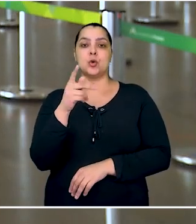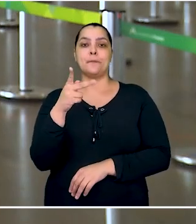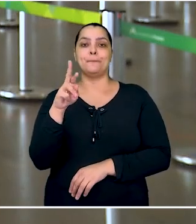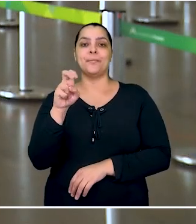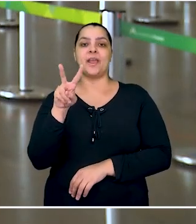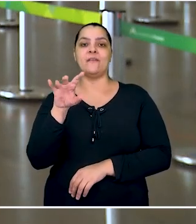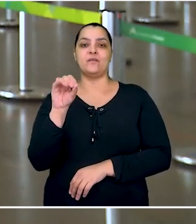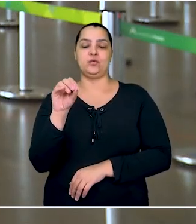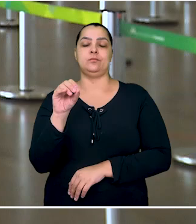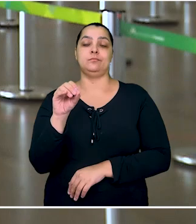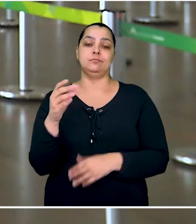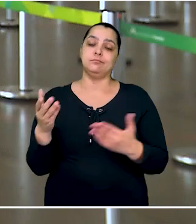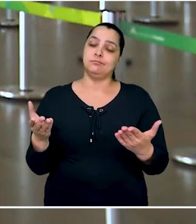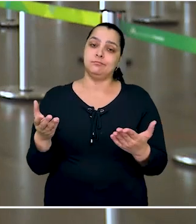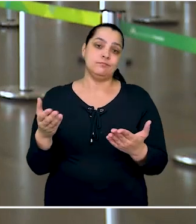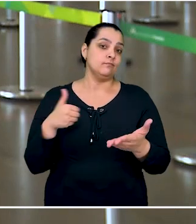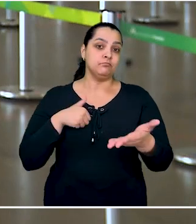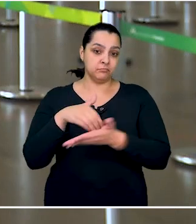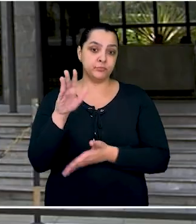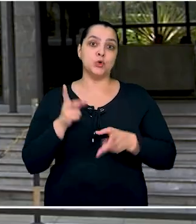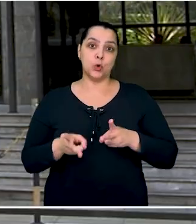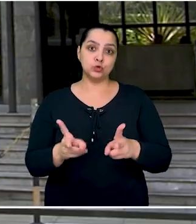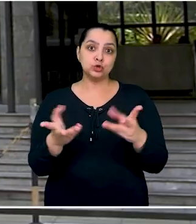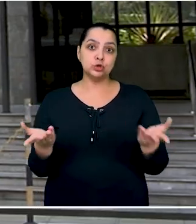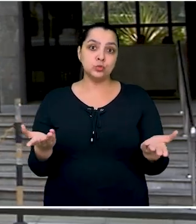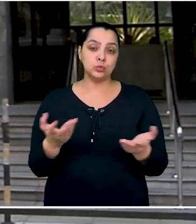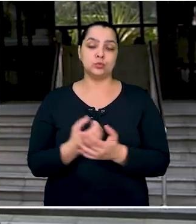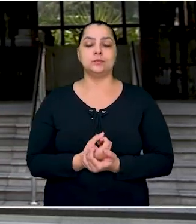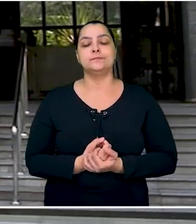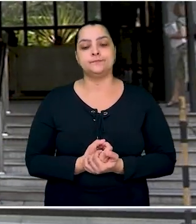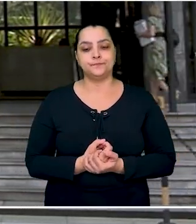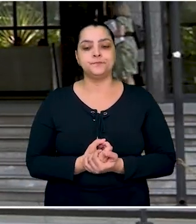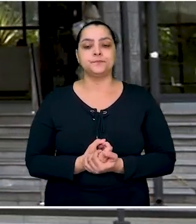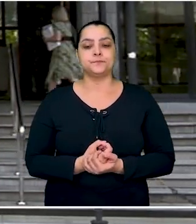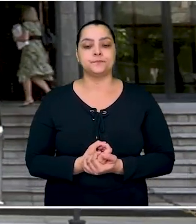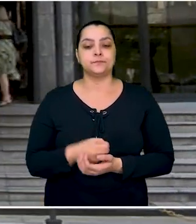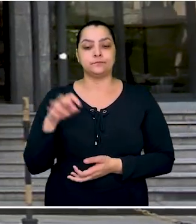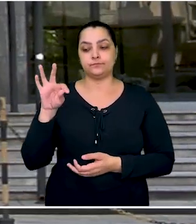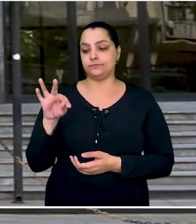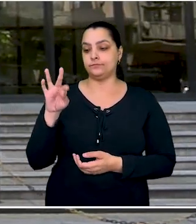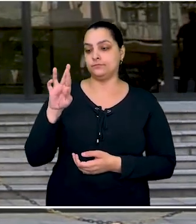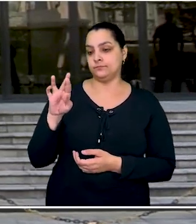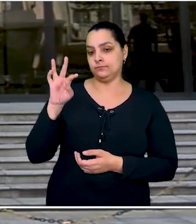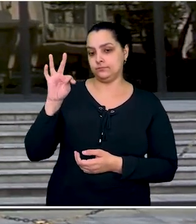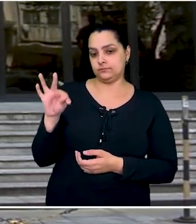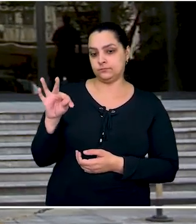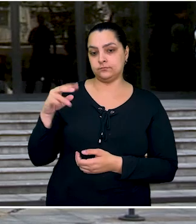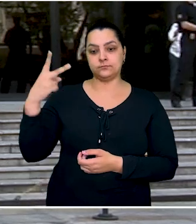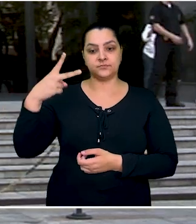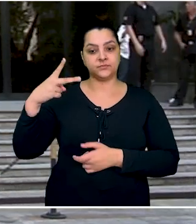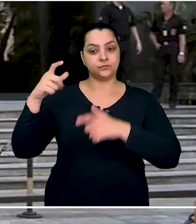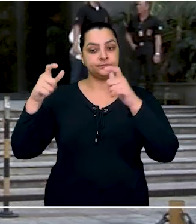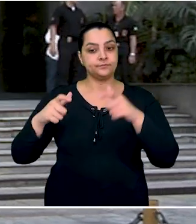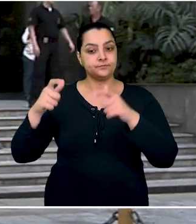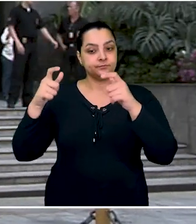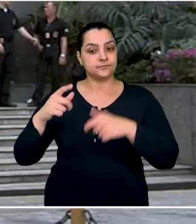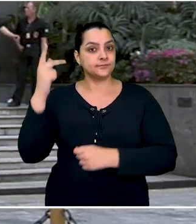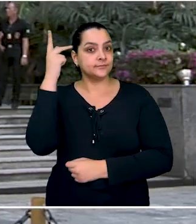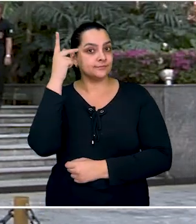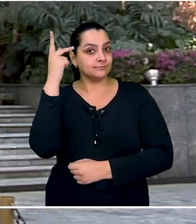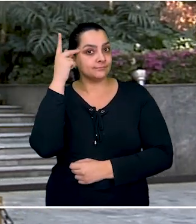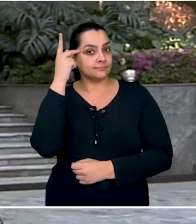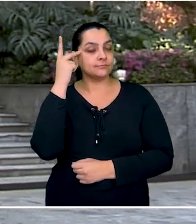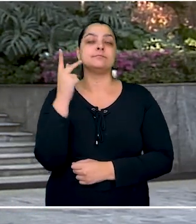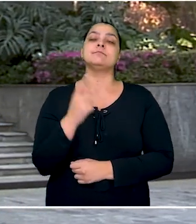mesmo assim decidiu efetivar a dispensa. Ao confirmar a decisão, o Tribunal Regional do Trabalho da 2ª Região, em